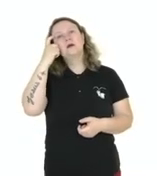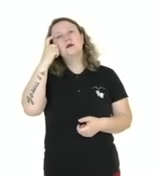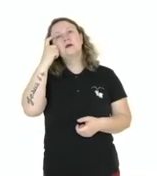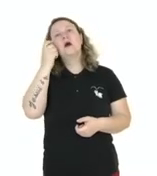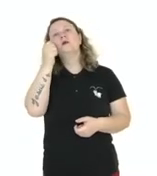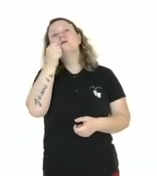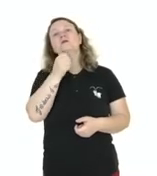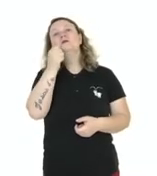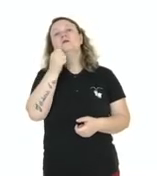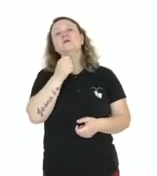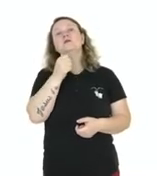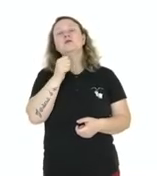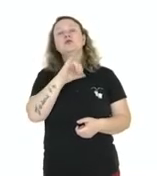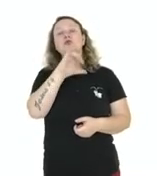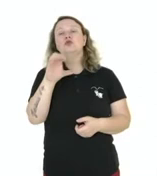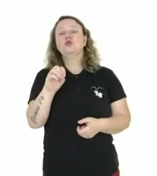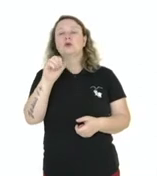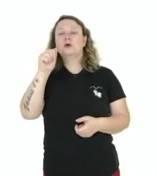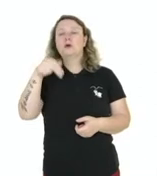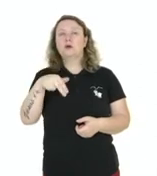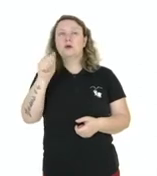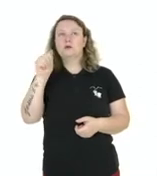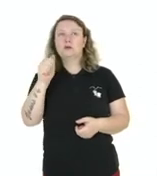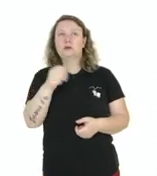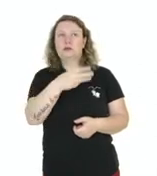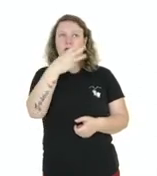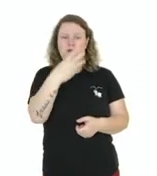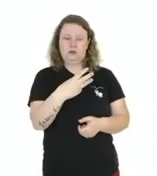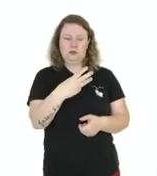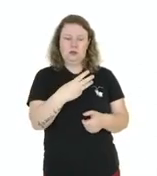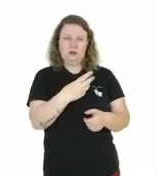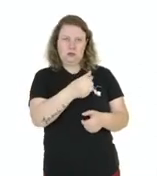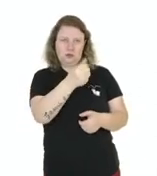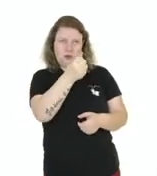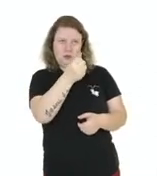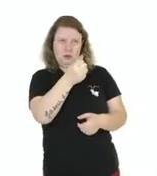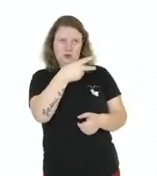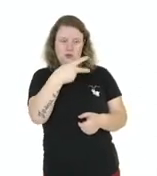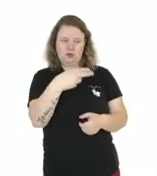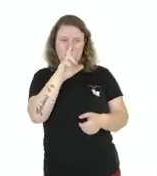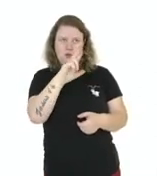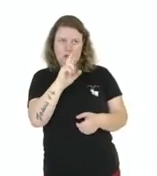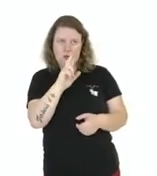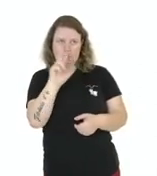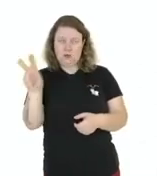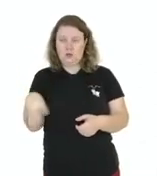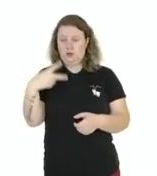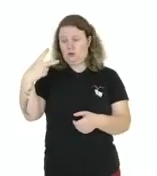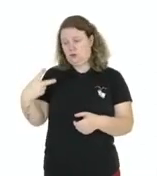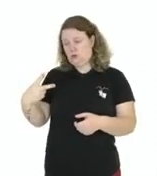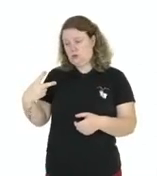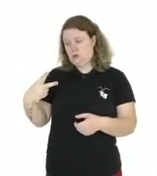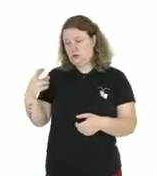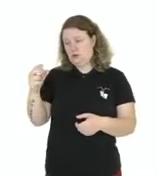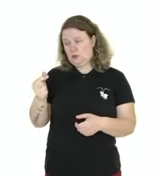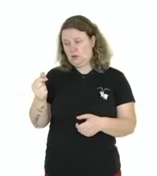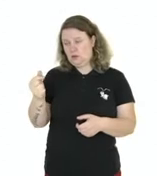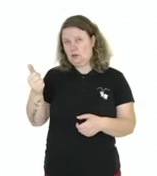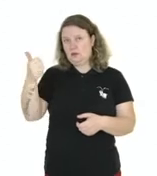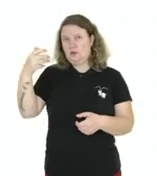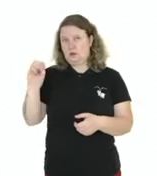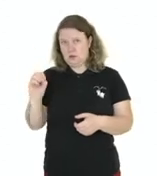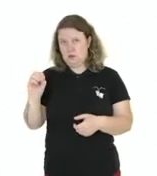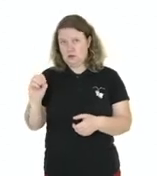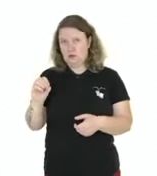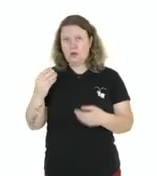bolsa 3 cédulas de R$2 e 2 cédulas de 10. Qual é a probabilidade de, ao retirar 2 cédulas sucessivamente,